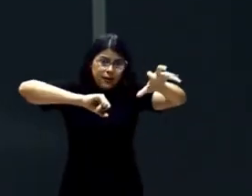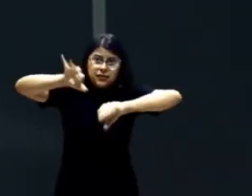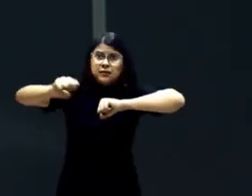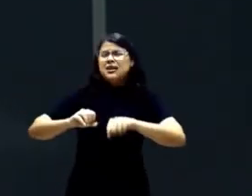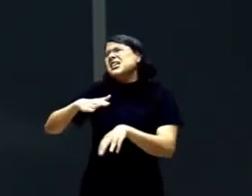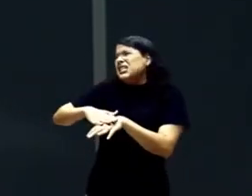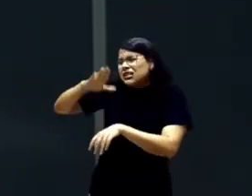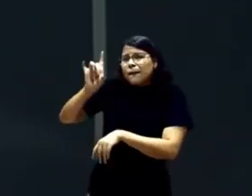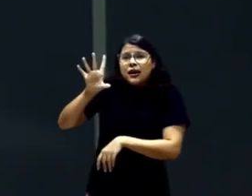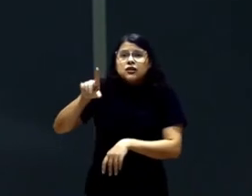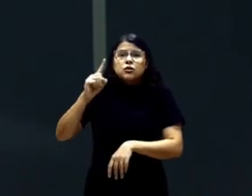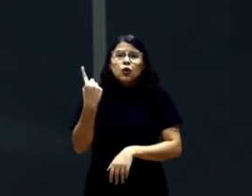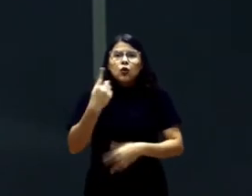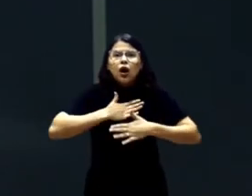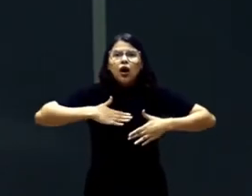um, nunca,